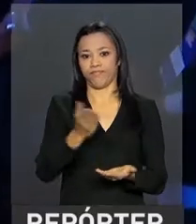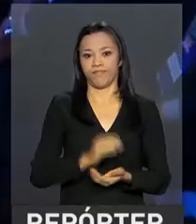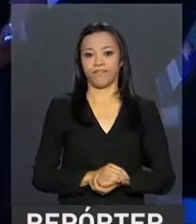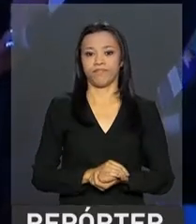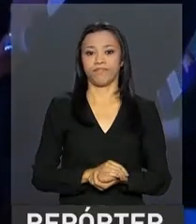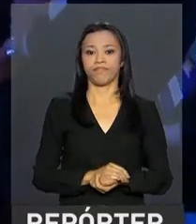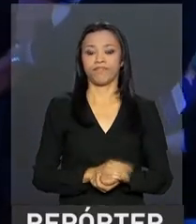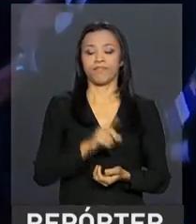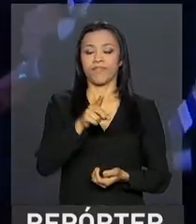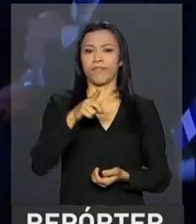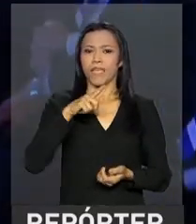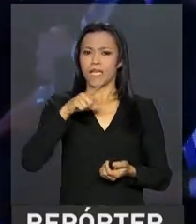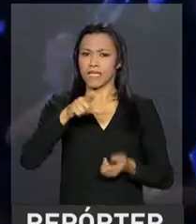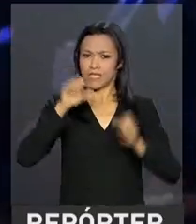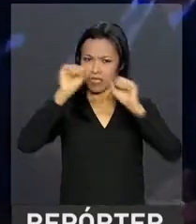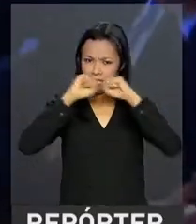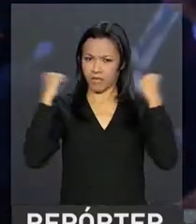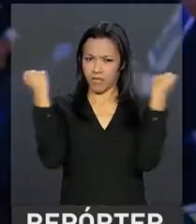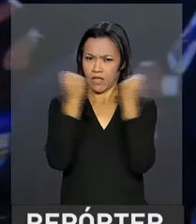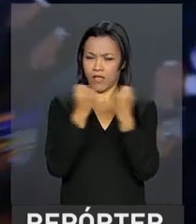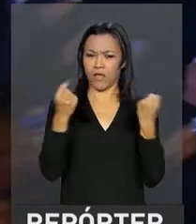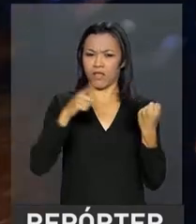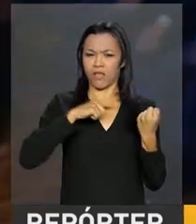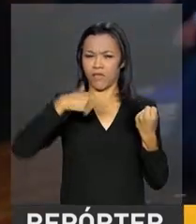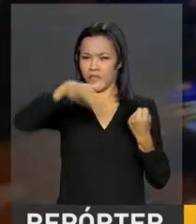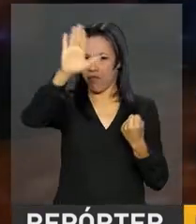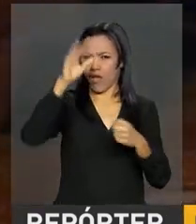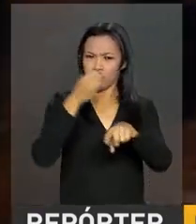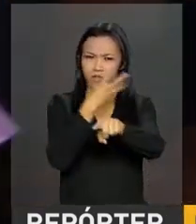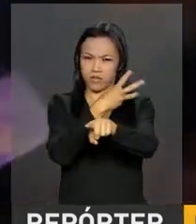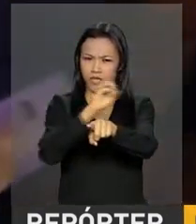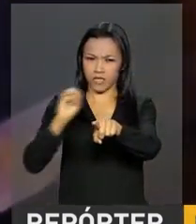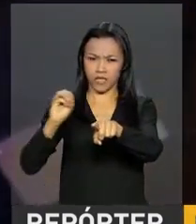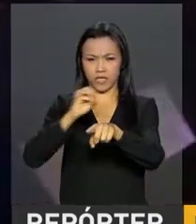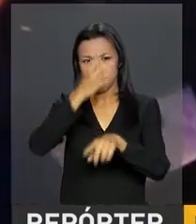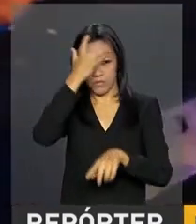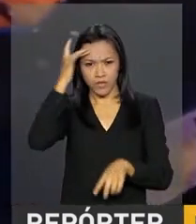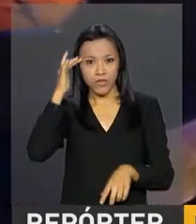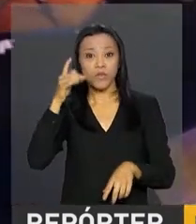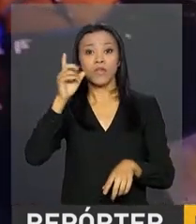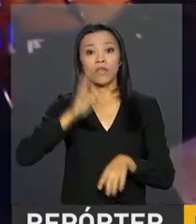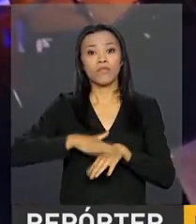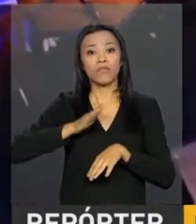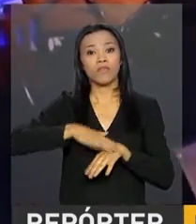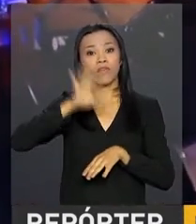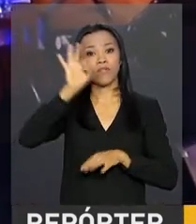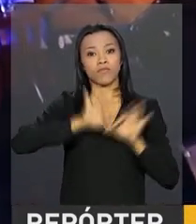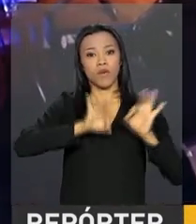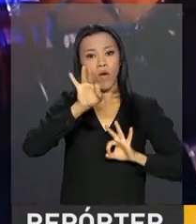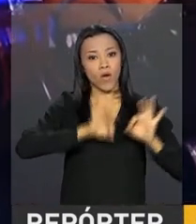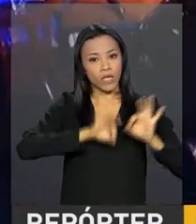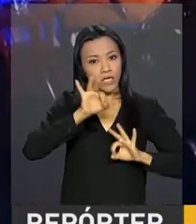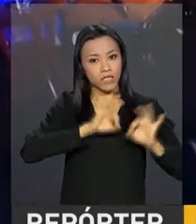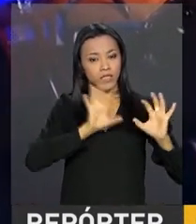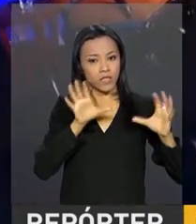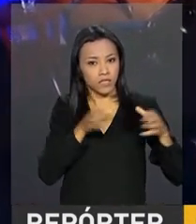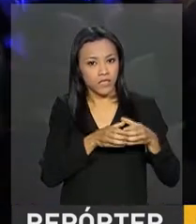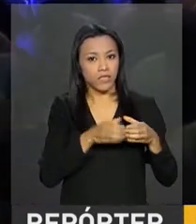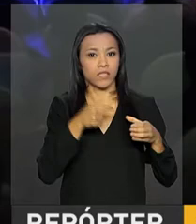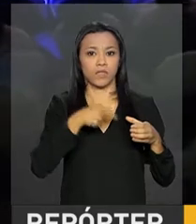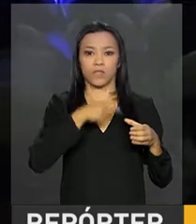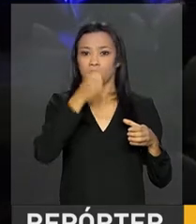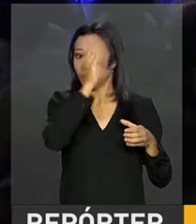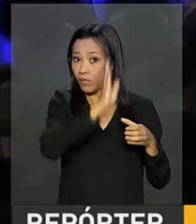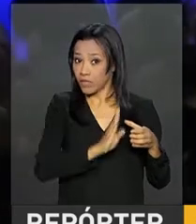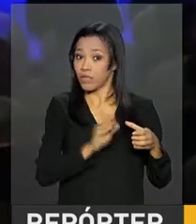o seminário reuniu mais de 300 empresários e investidores organizado pela agência brasileira de promoção de exportações e investimentos